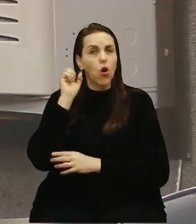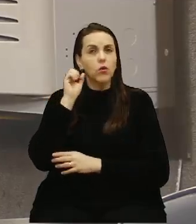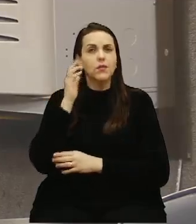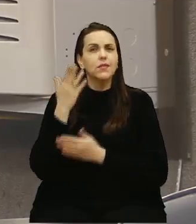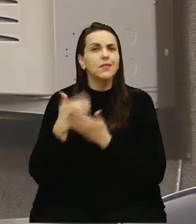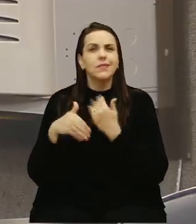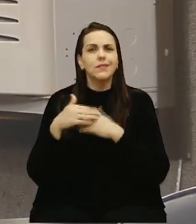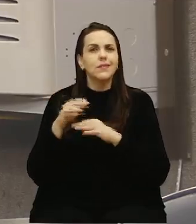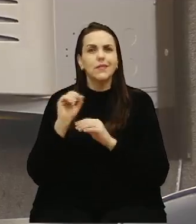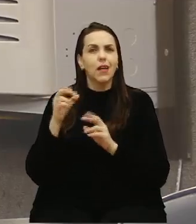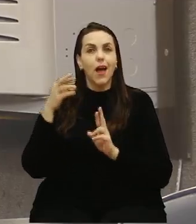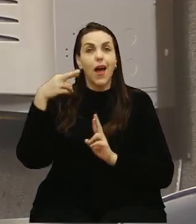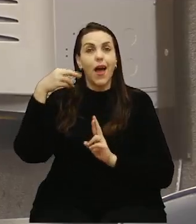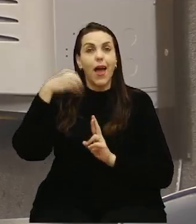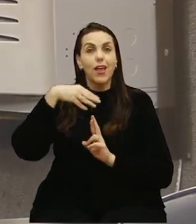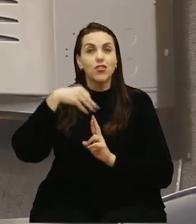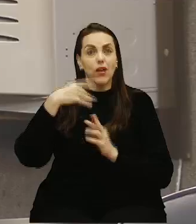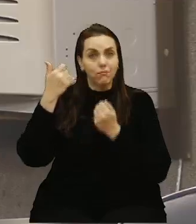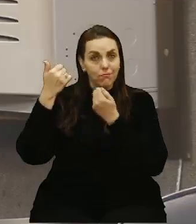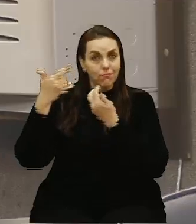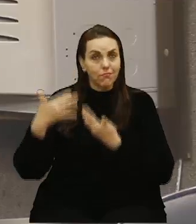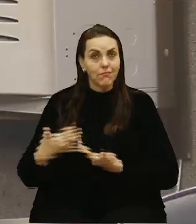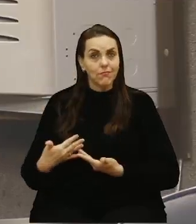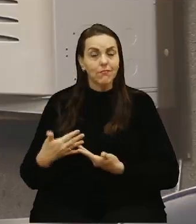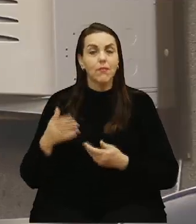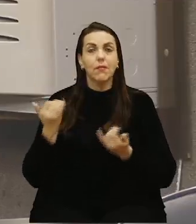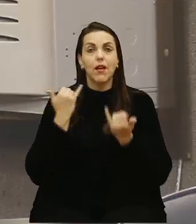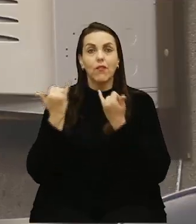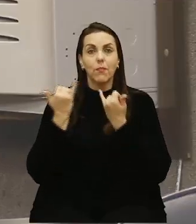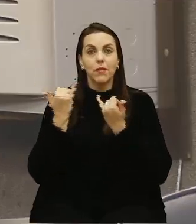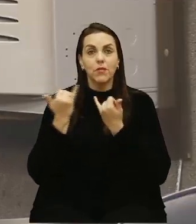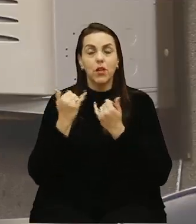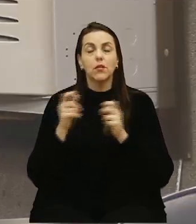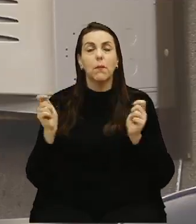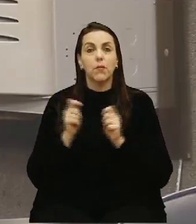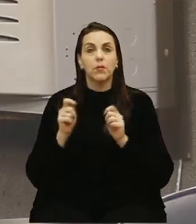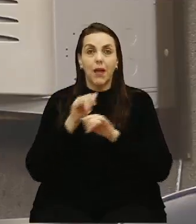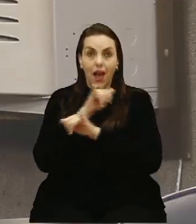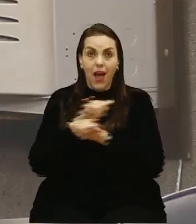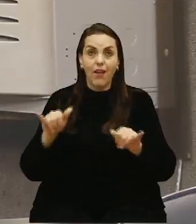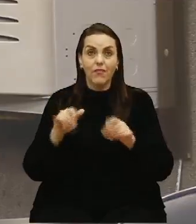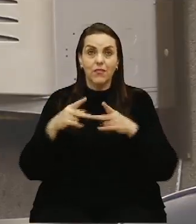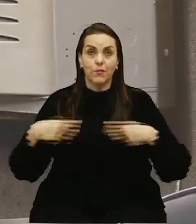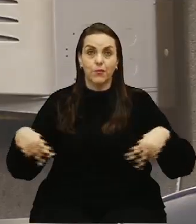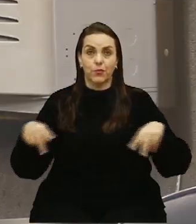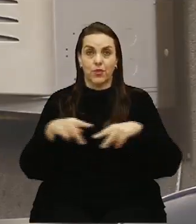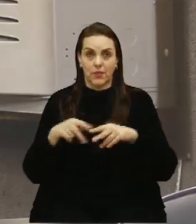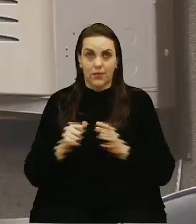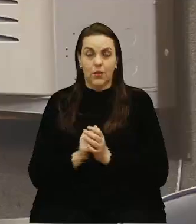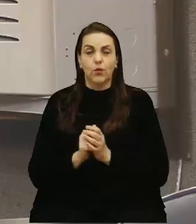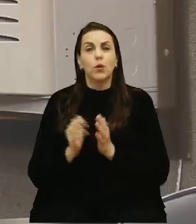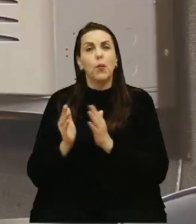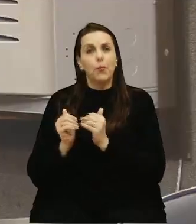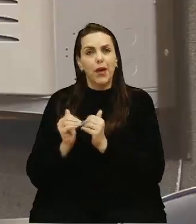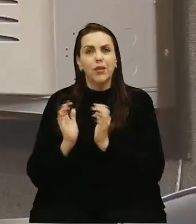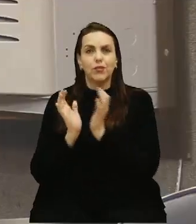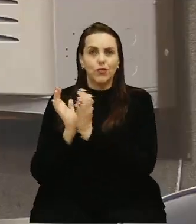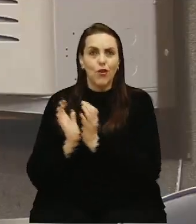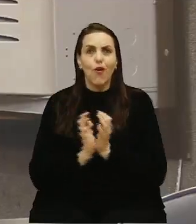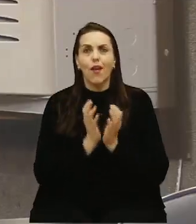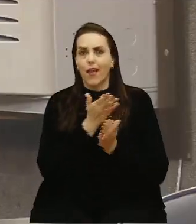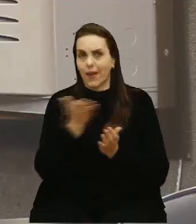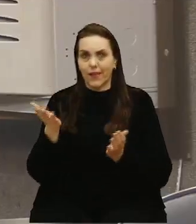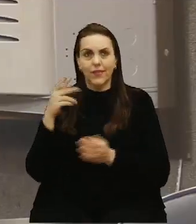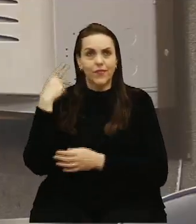realmente está acontecendo para a gente ter essas informações e poder encaminhar para a população. Então, peço que os nobres pares convoquem, né, presidentes